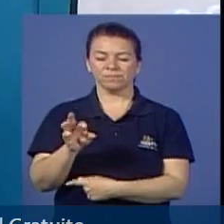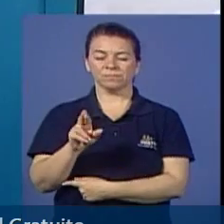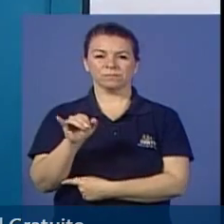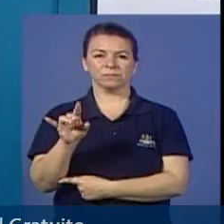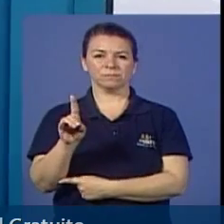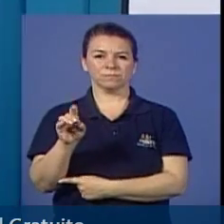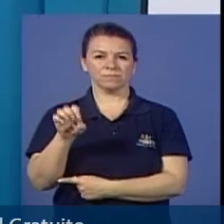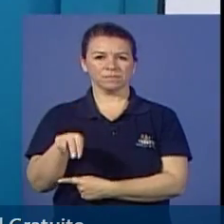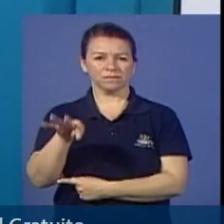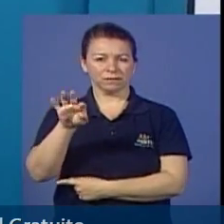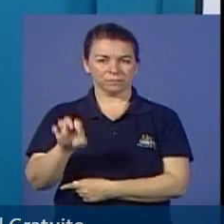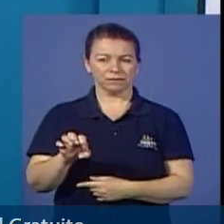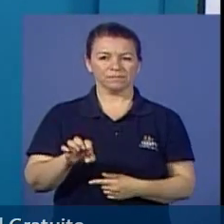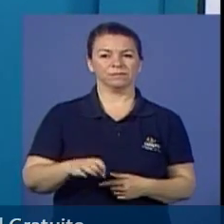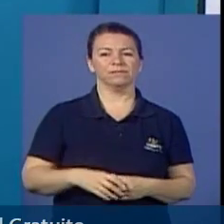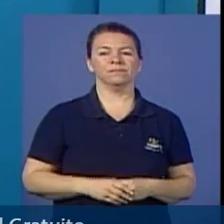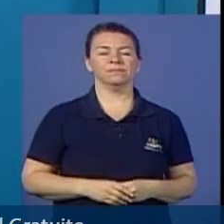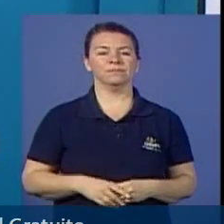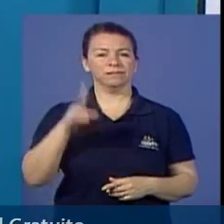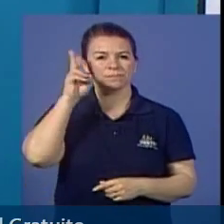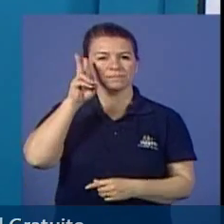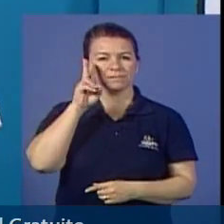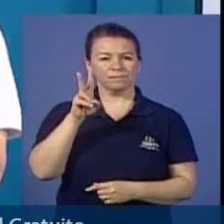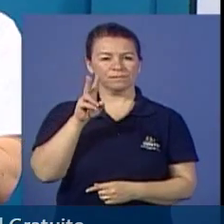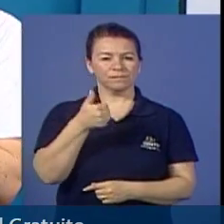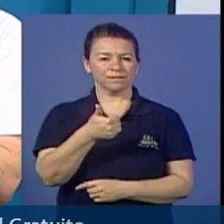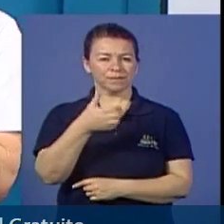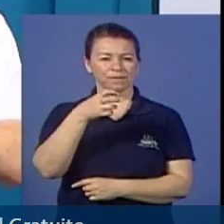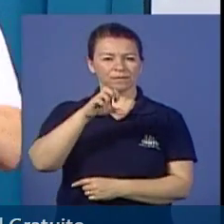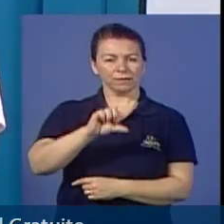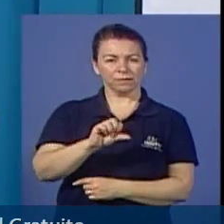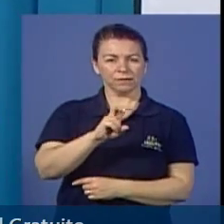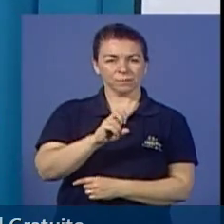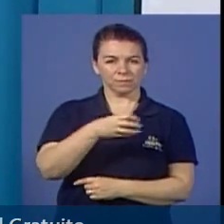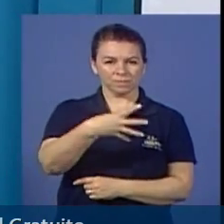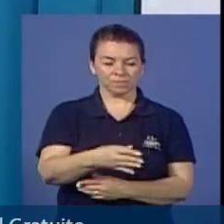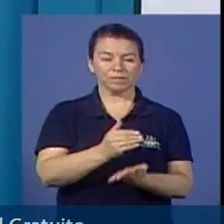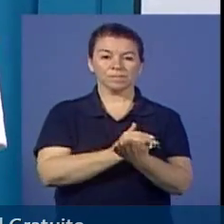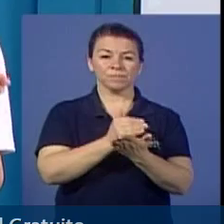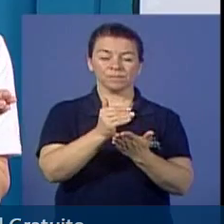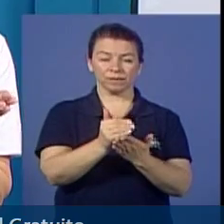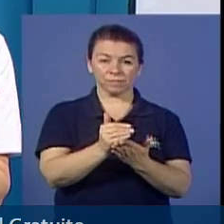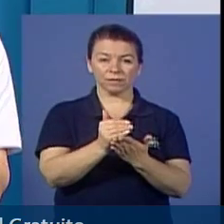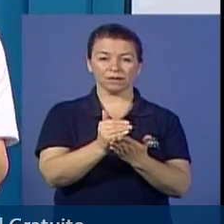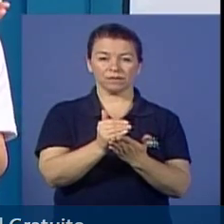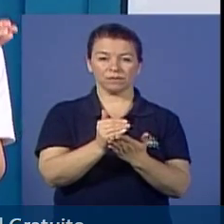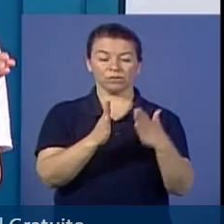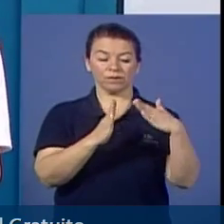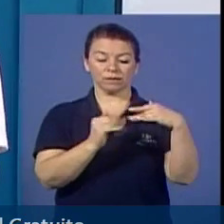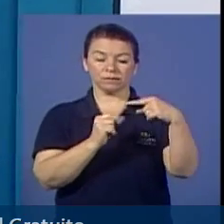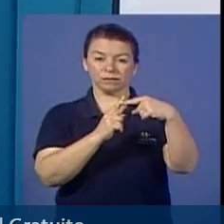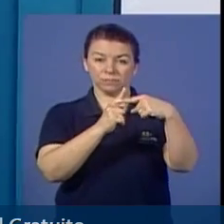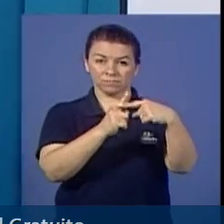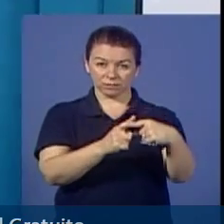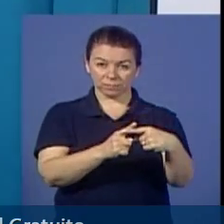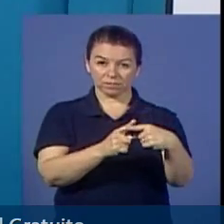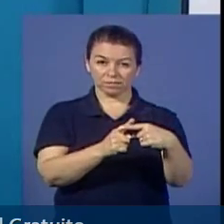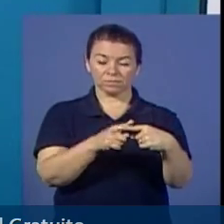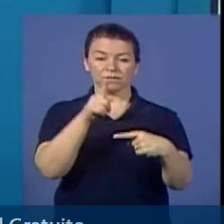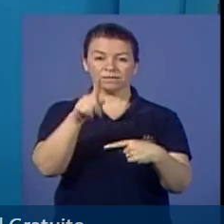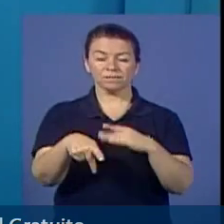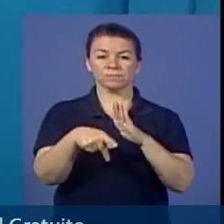Lembra-se? O cisma de 1054, quando surgiram, quando as igrejas de Bizâncio, de Constantinopla e a